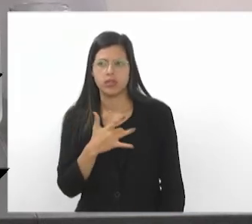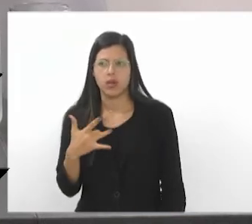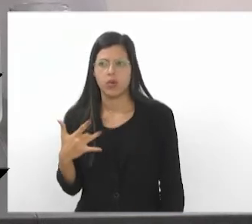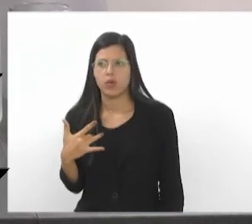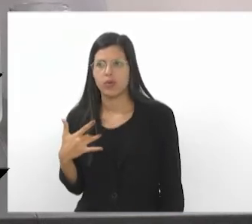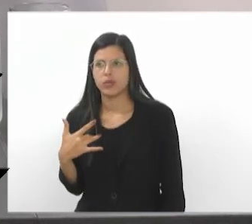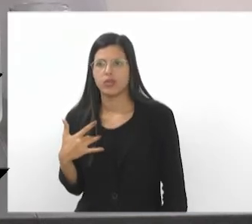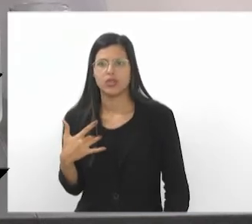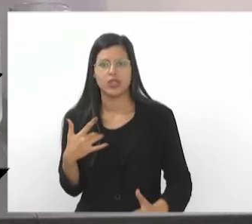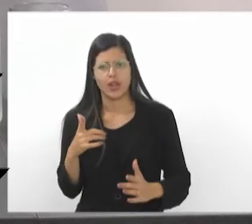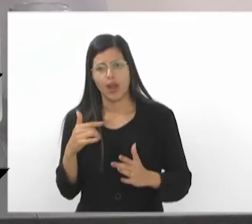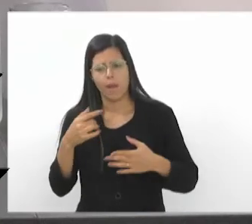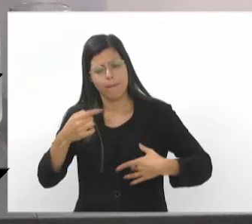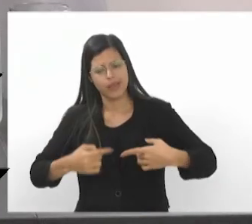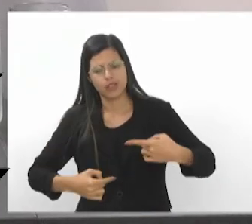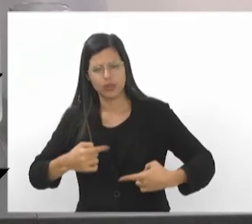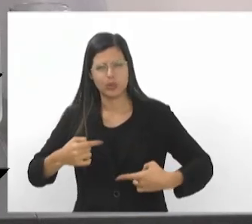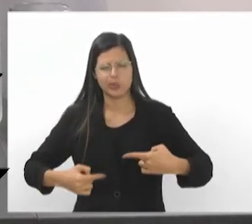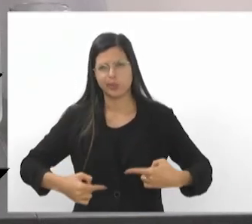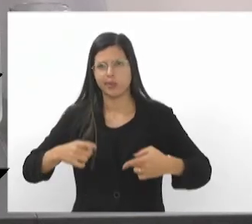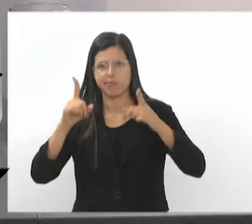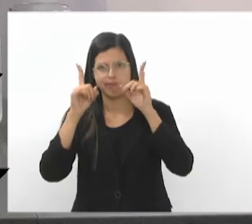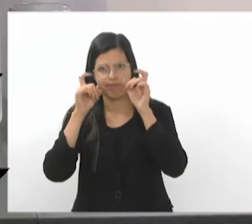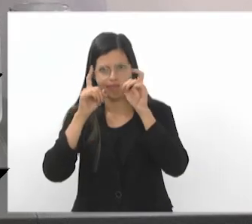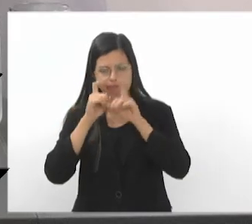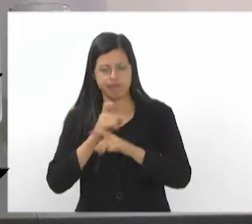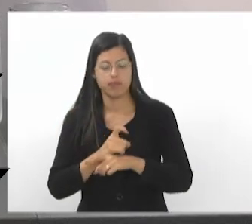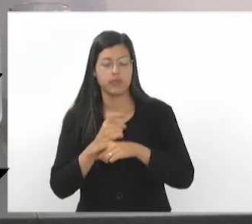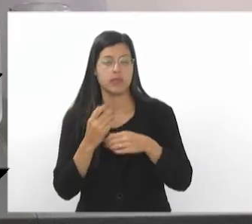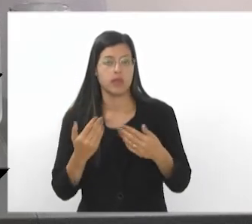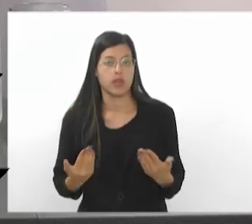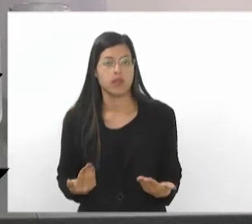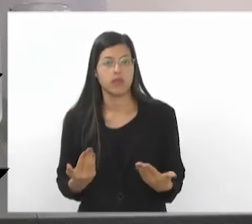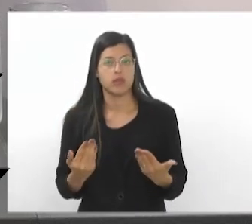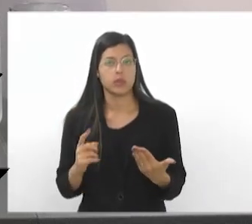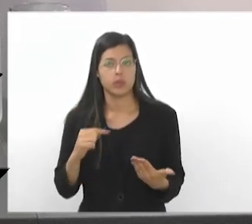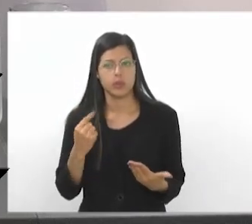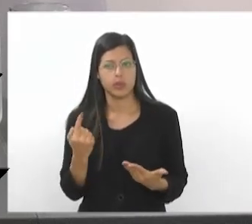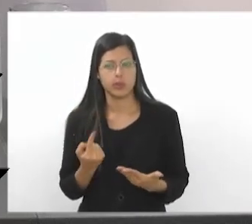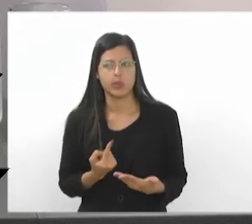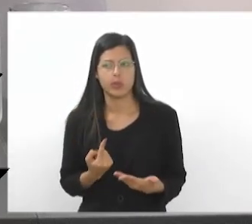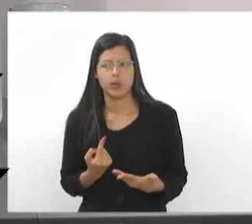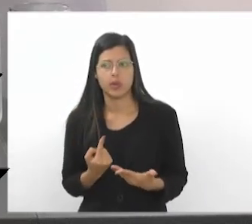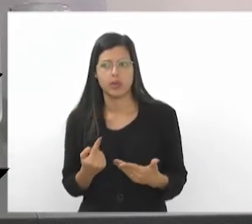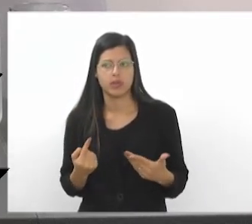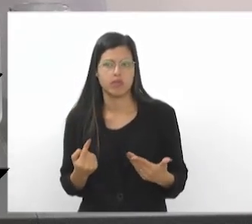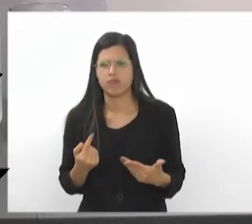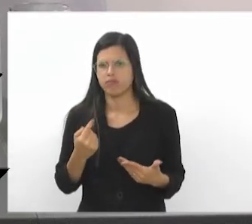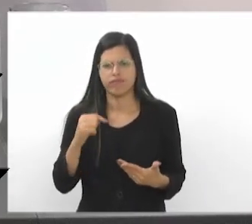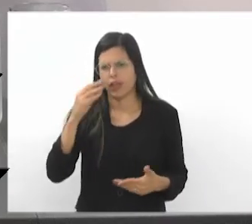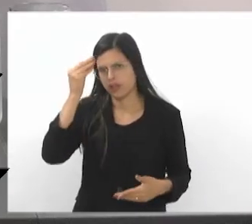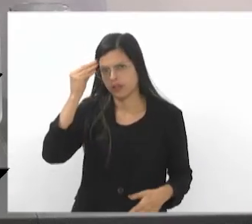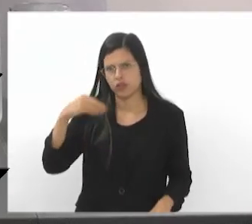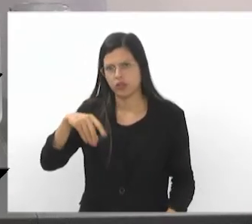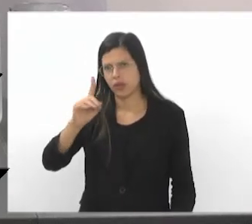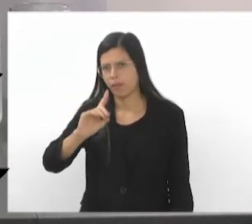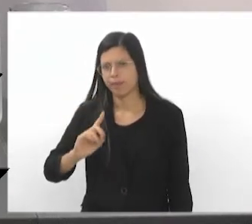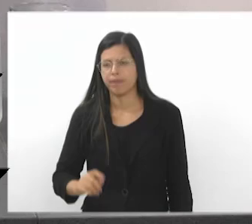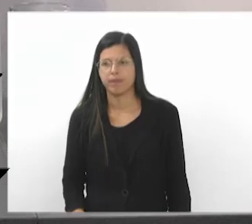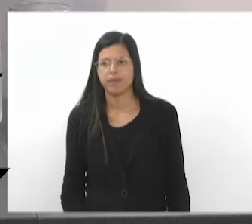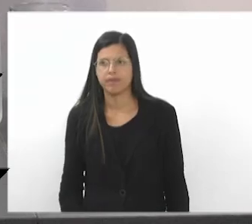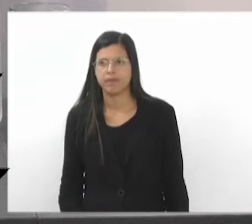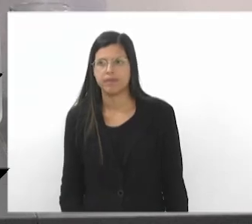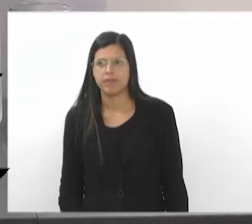uma briga difícil, insólita, mas que a gente, por hora, não vai desistir. Deputado Amorim, só me dá a